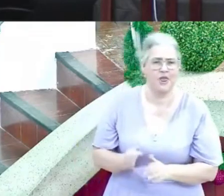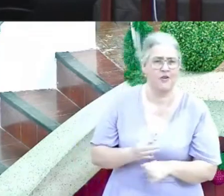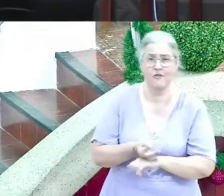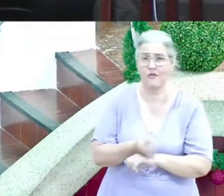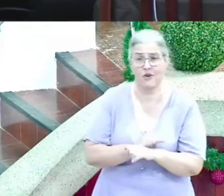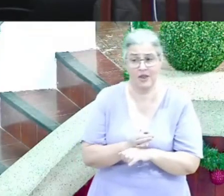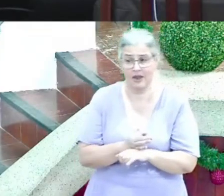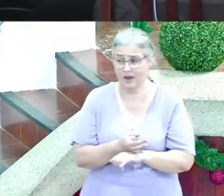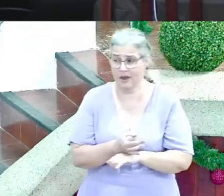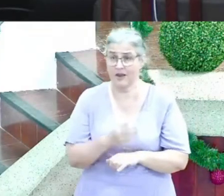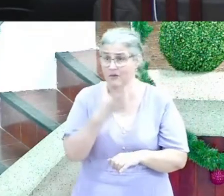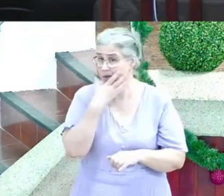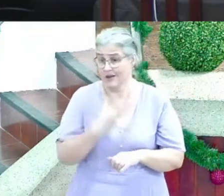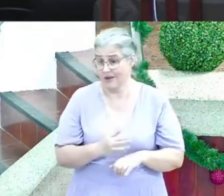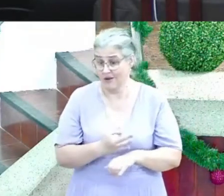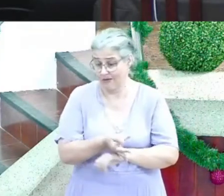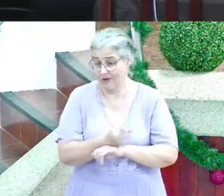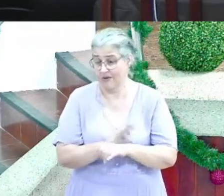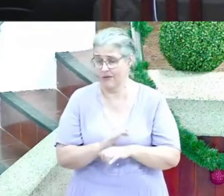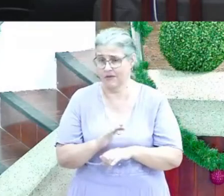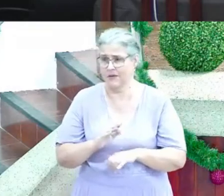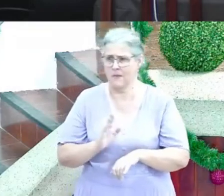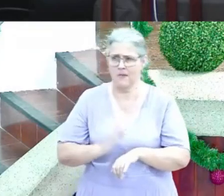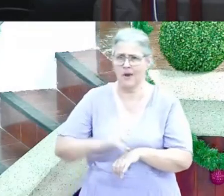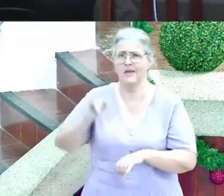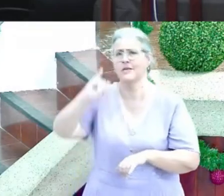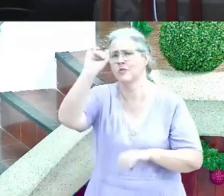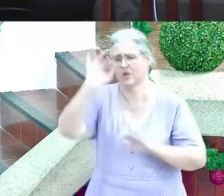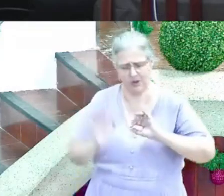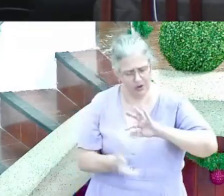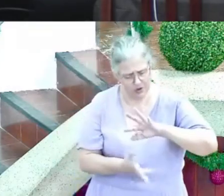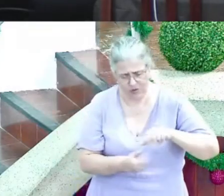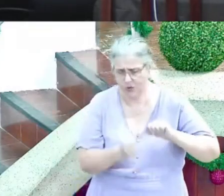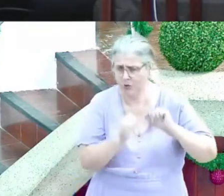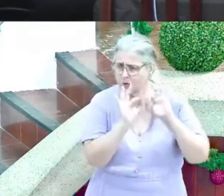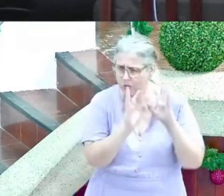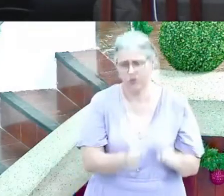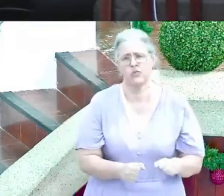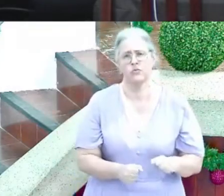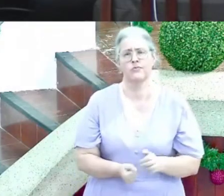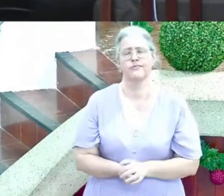religioso mais importante do planeta.